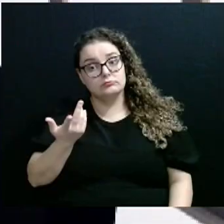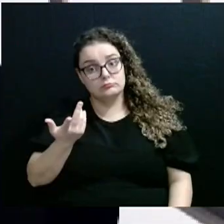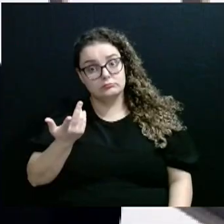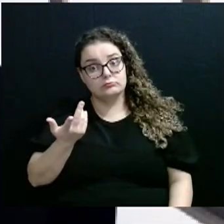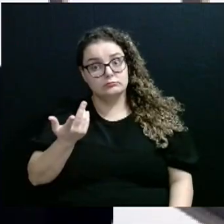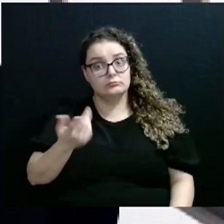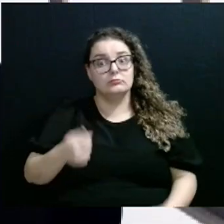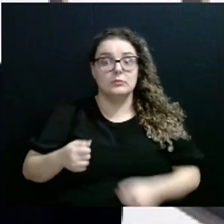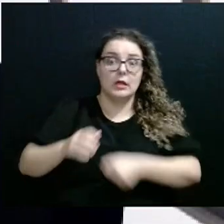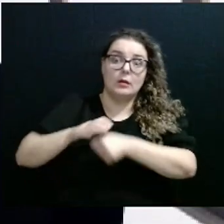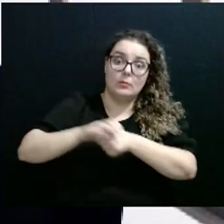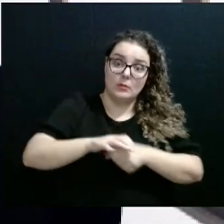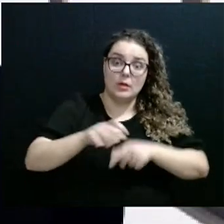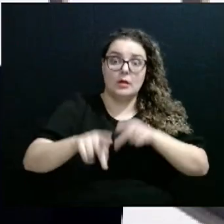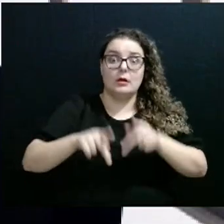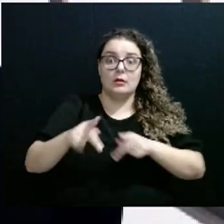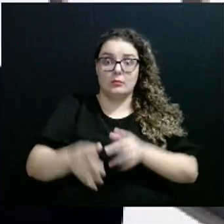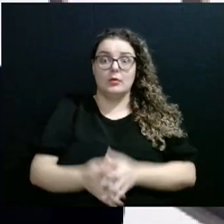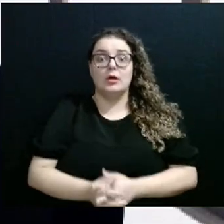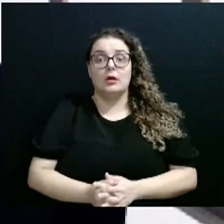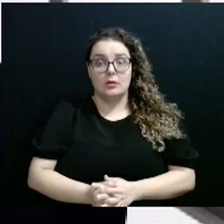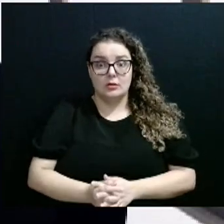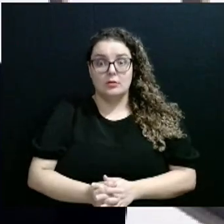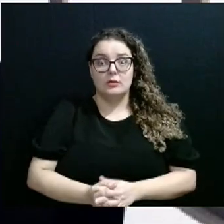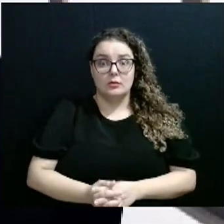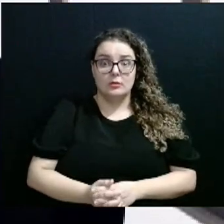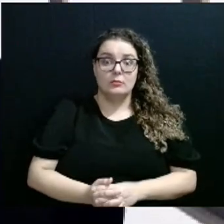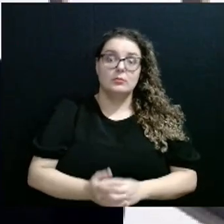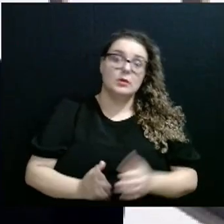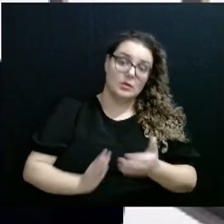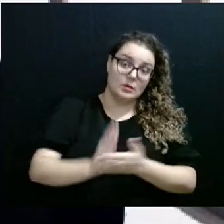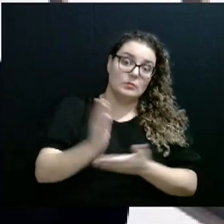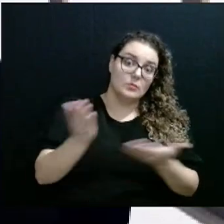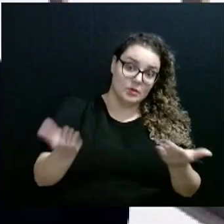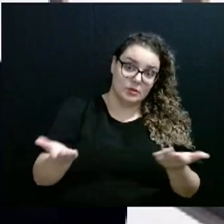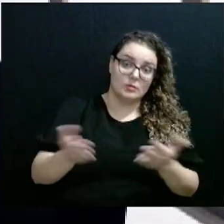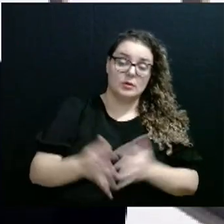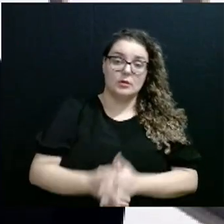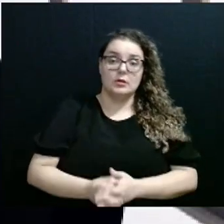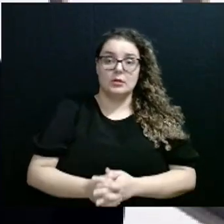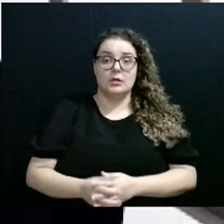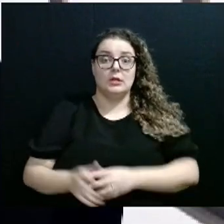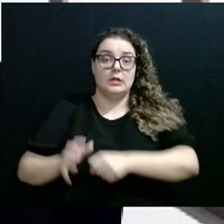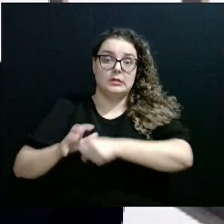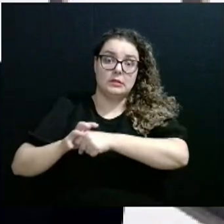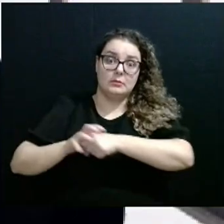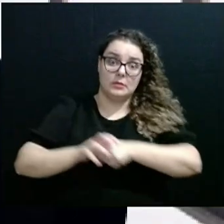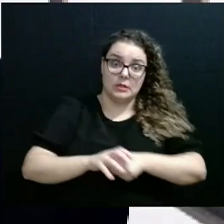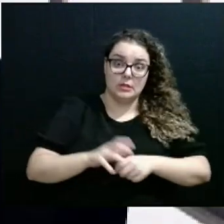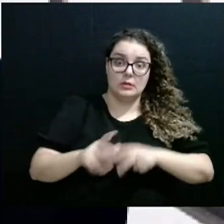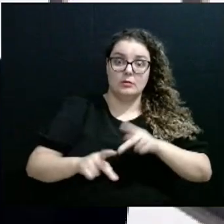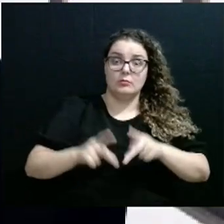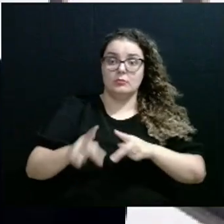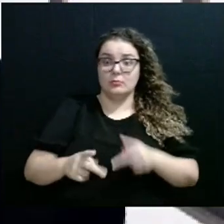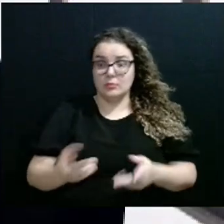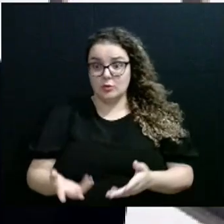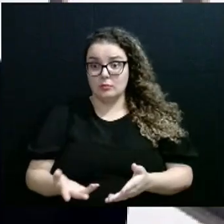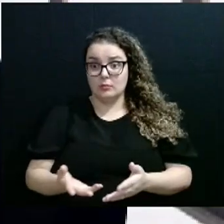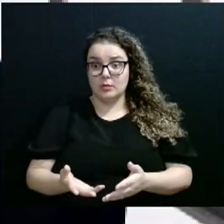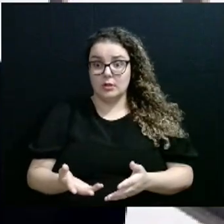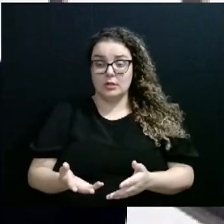popular, né, para que isso seja aprovado. E essa pressão popular, em uma questão